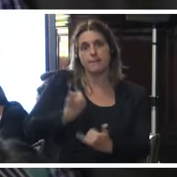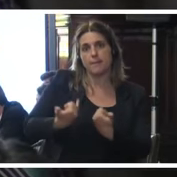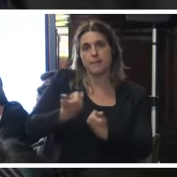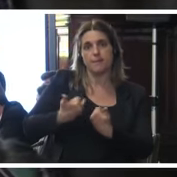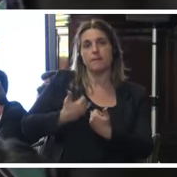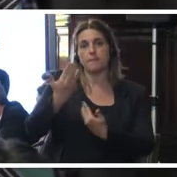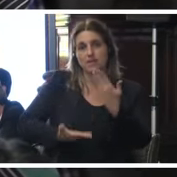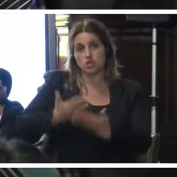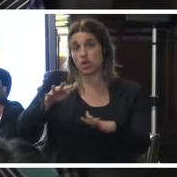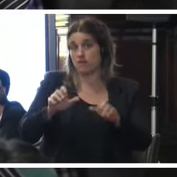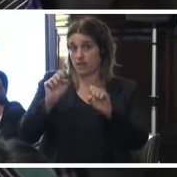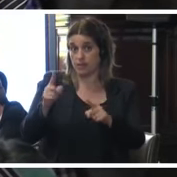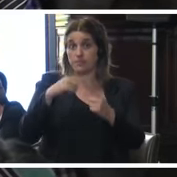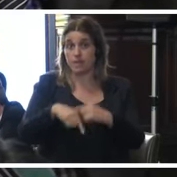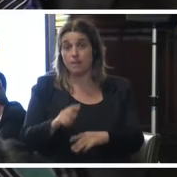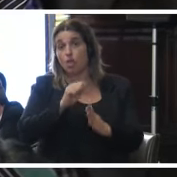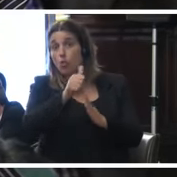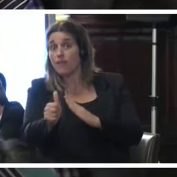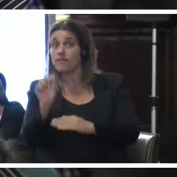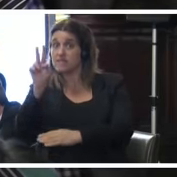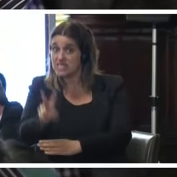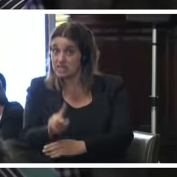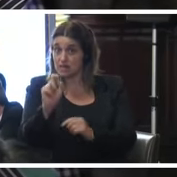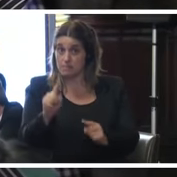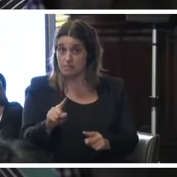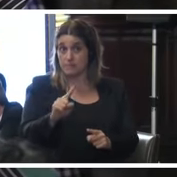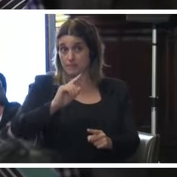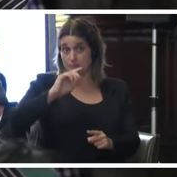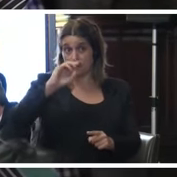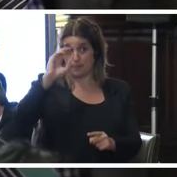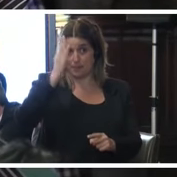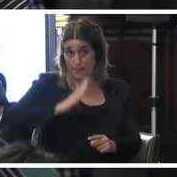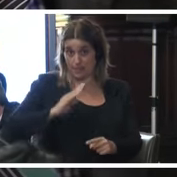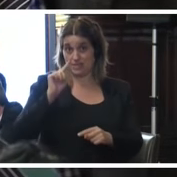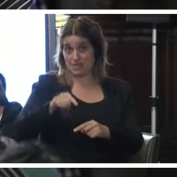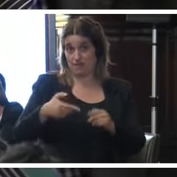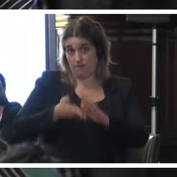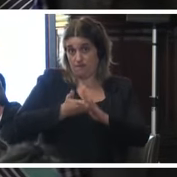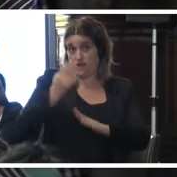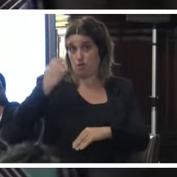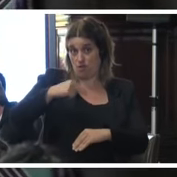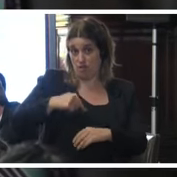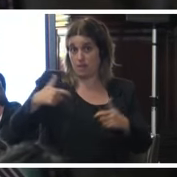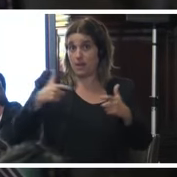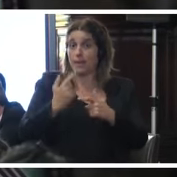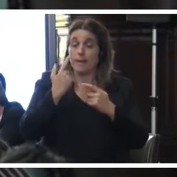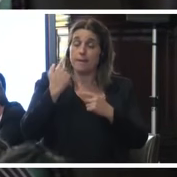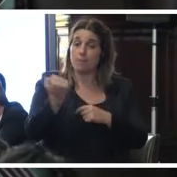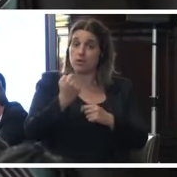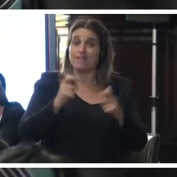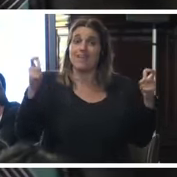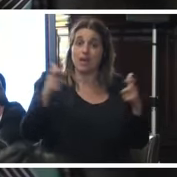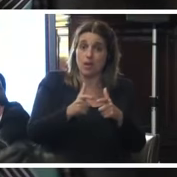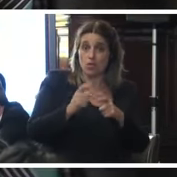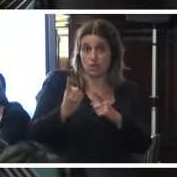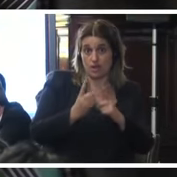visita dos comissários ao Brasil em novembro, haja uma reunião entre a sociedade civil e as autoridades responsáveis para